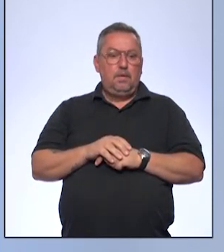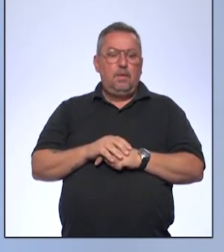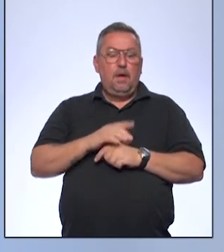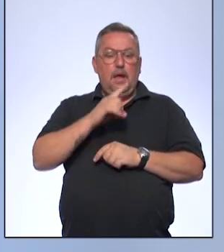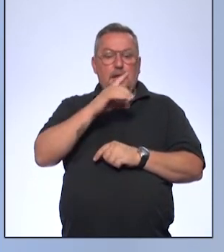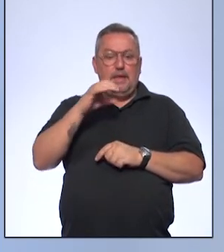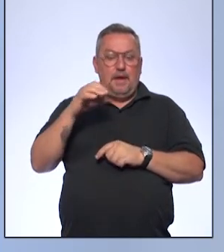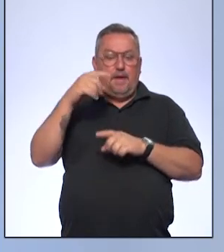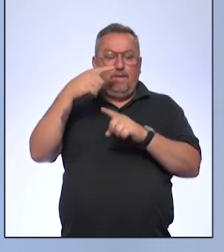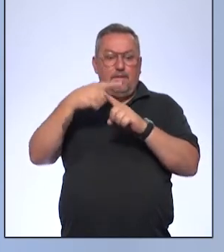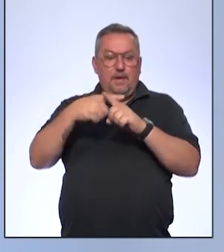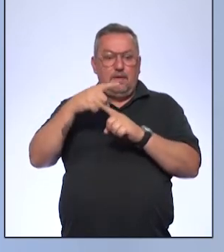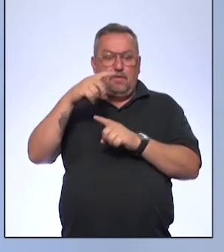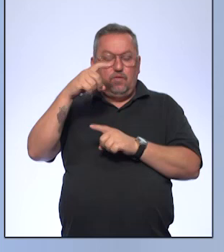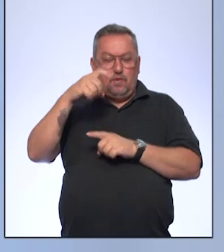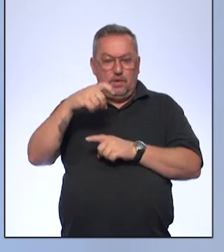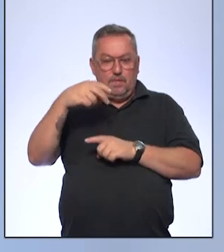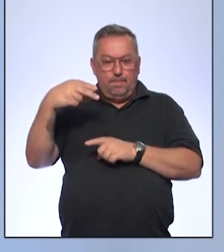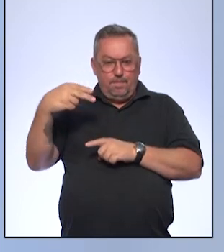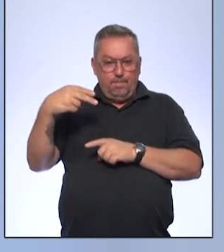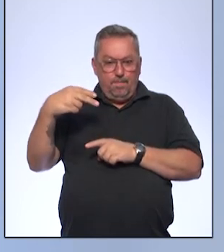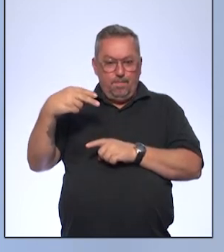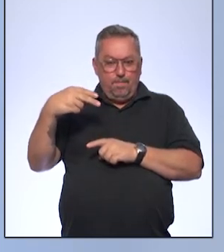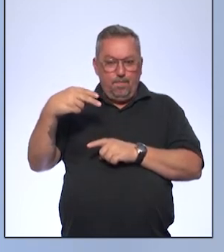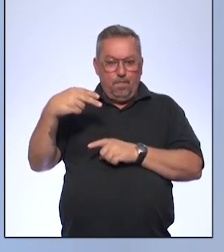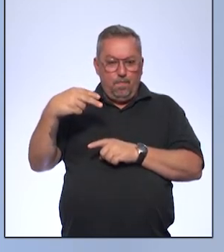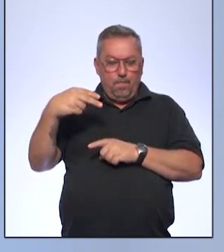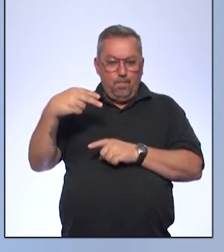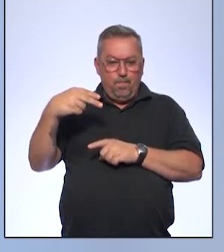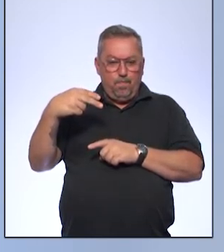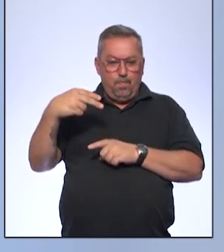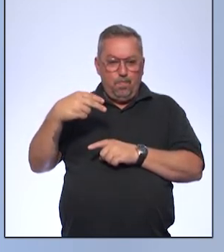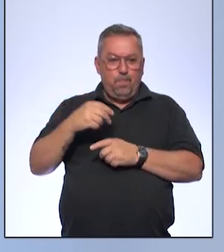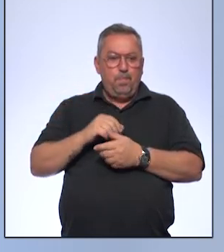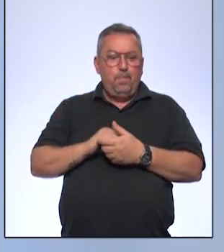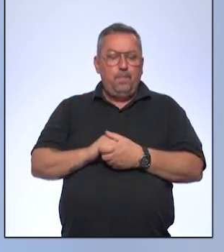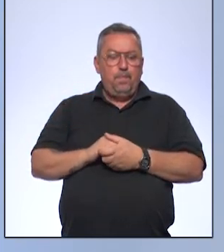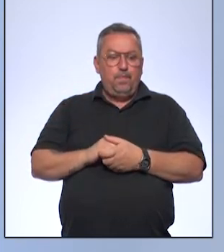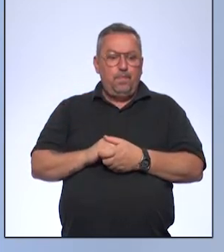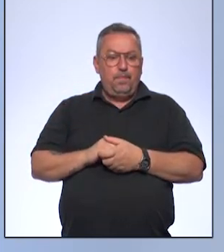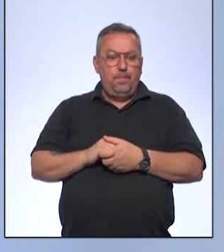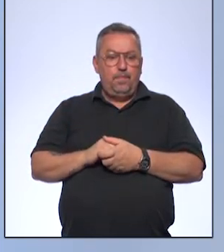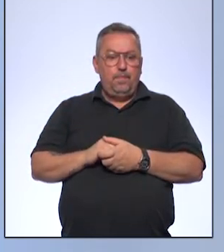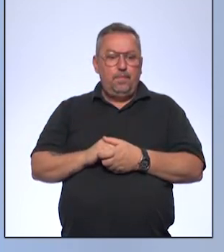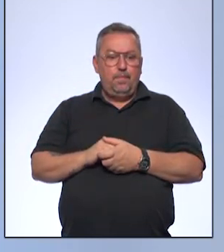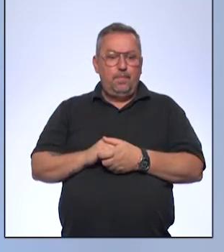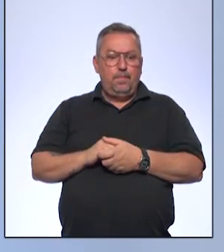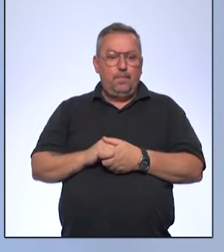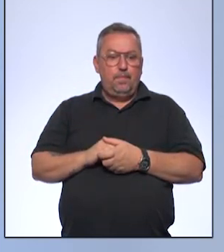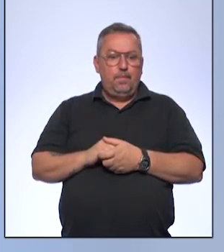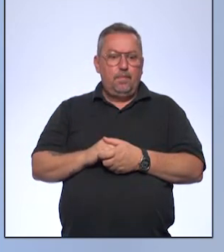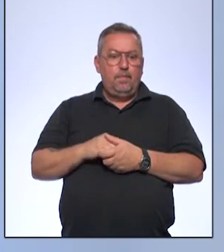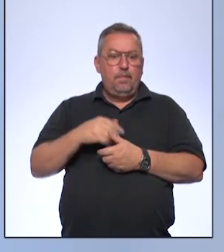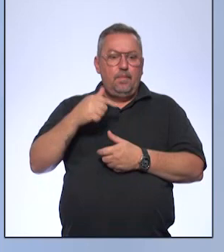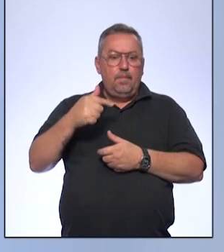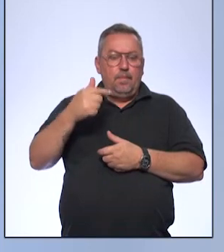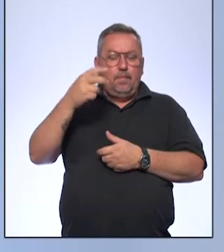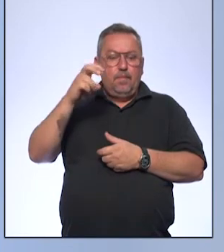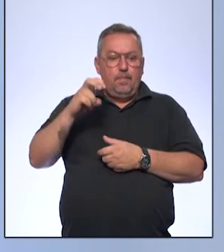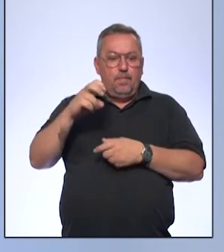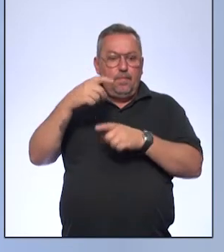vezes o valor x. Então eu tenho aqui, ó, 100 vezes o valor x. E eu tenho